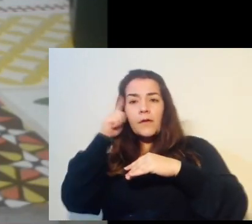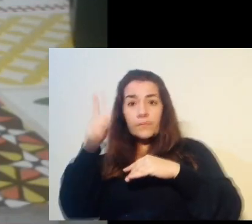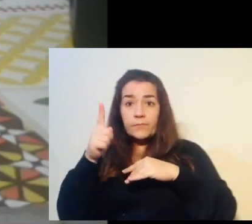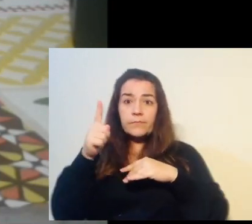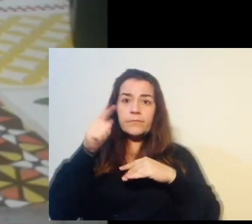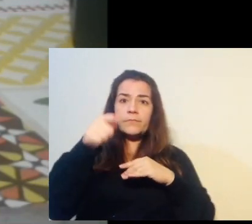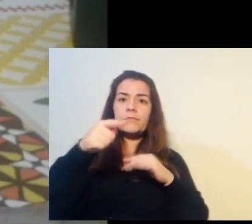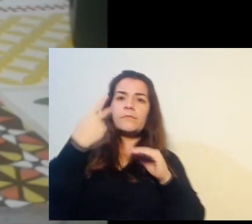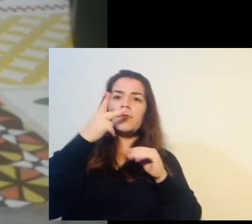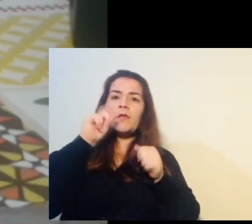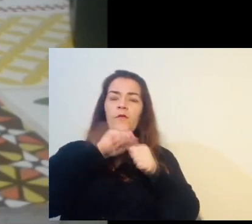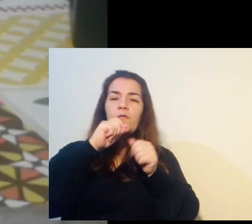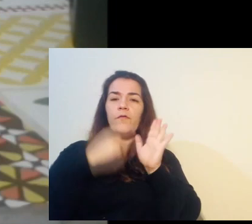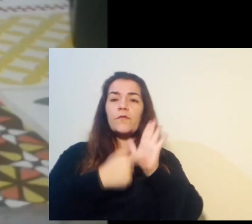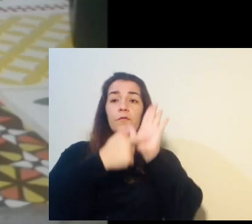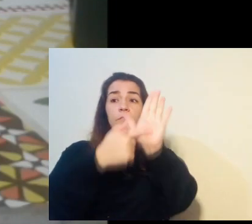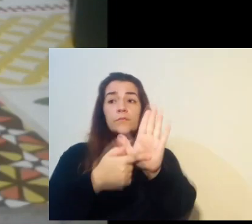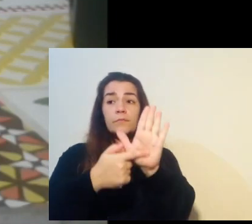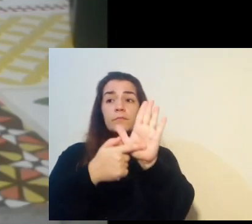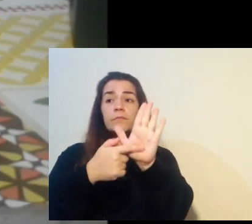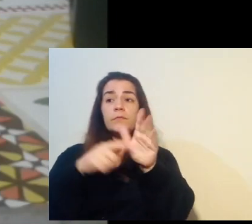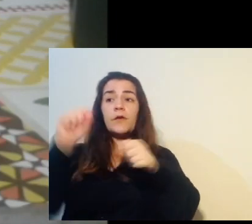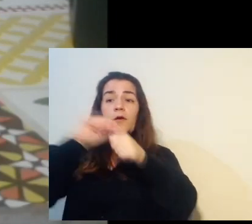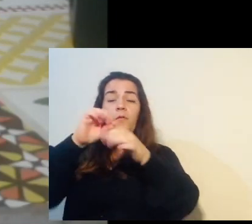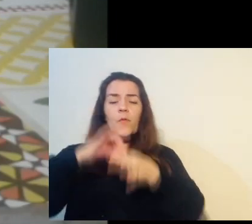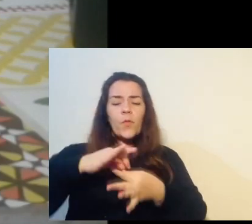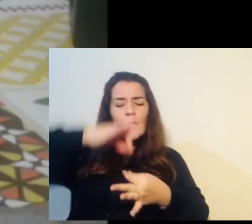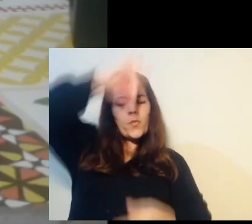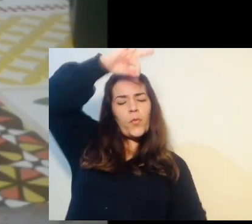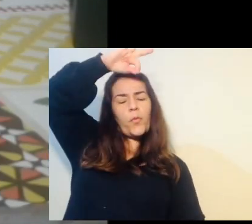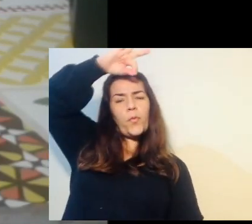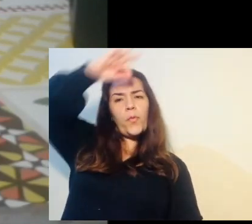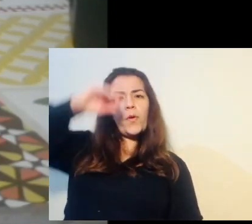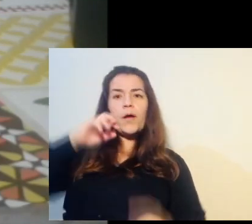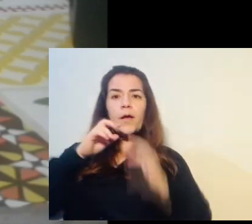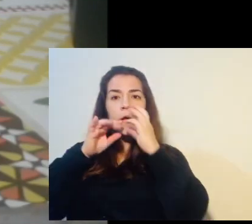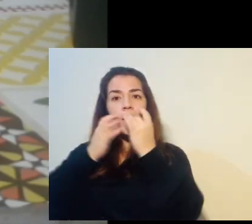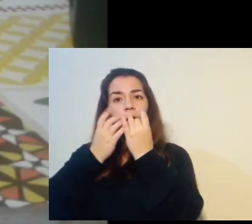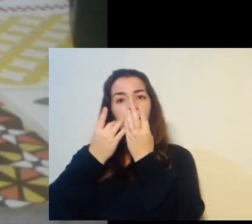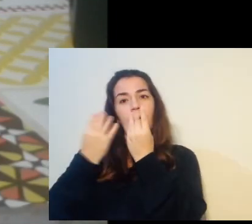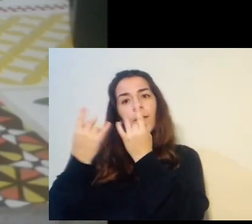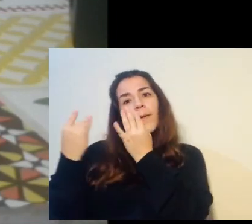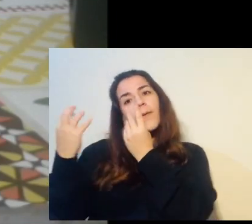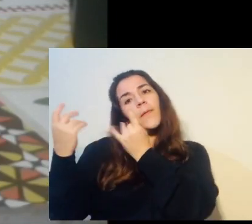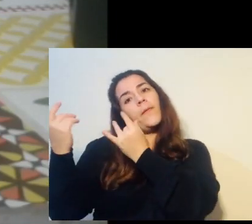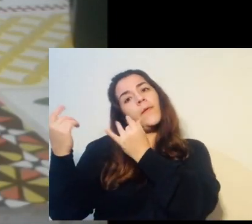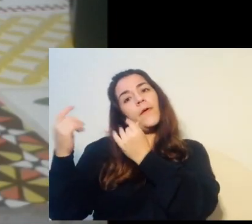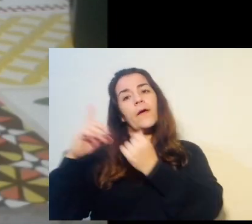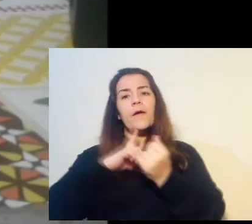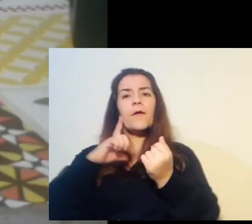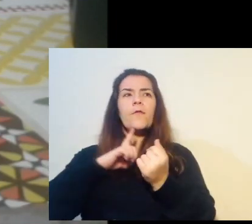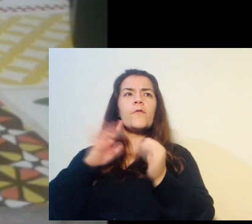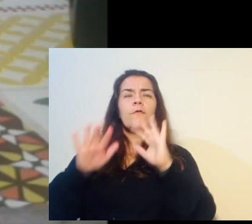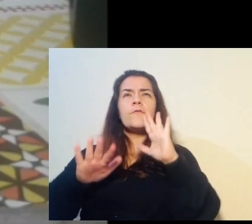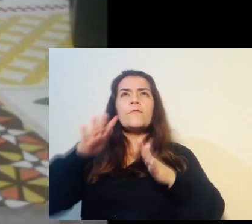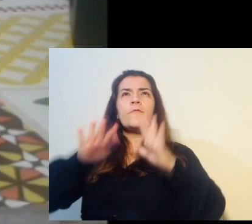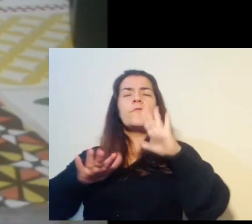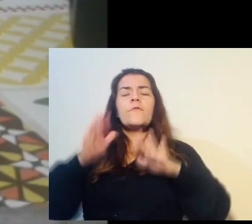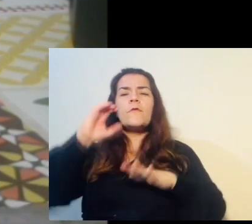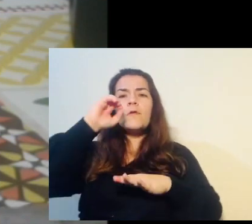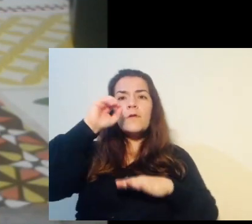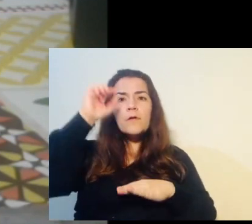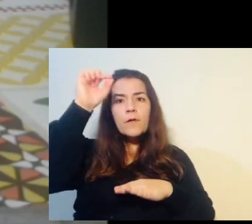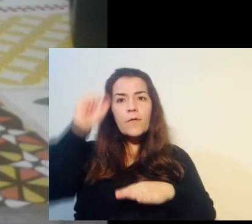calcula. Aqui, para mim, está dando que a minha flauta terá